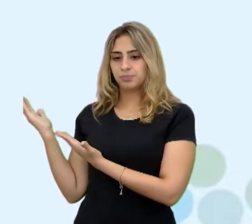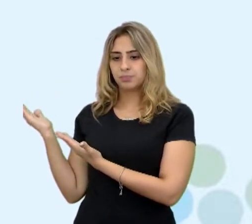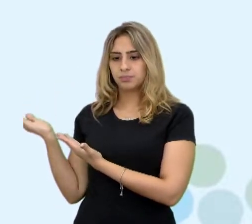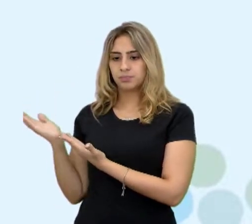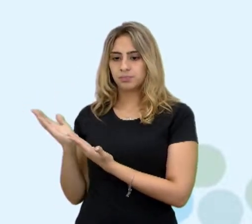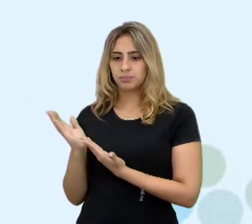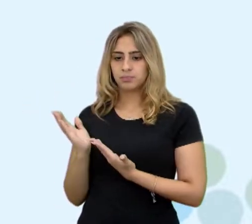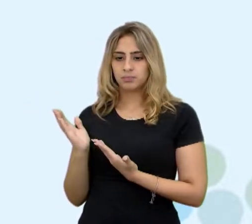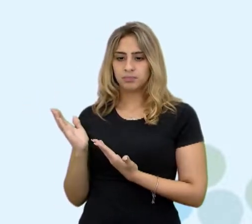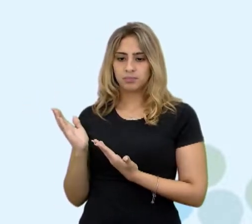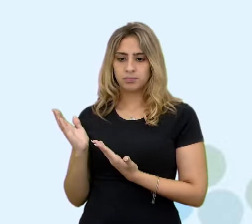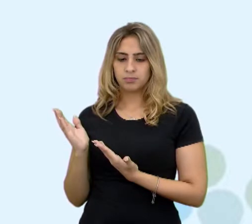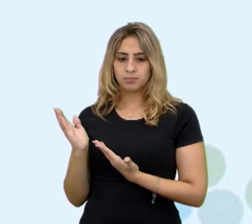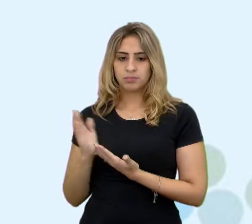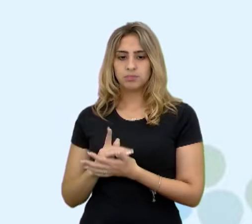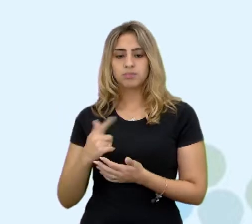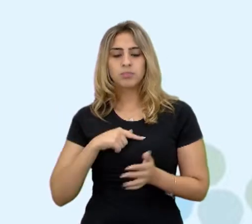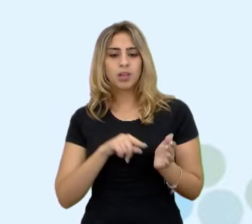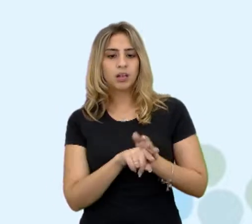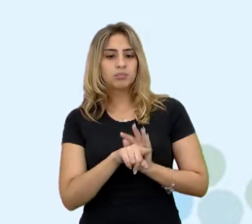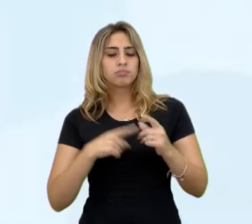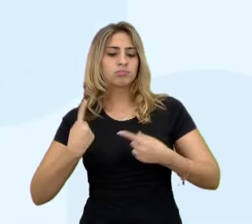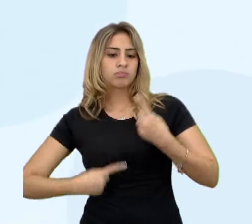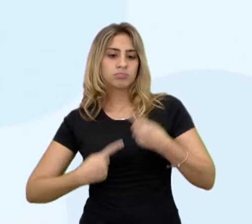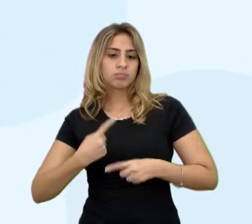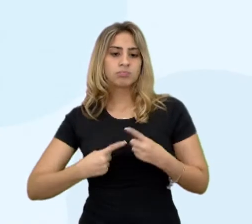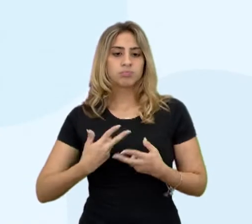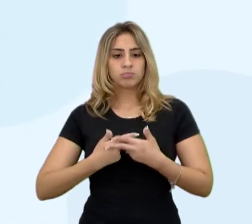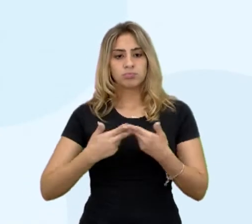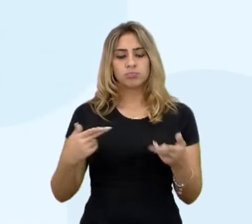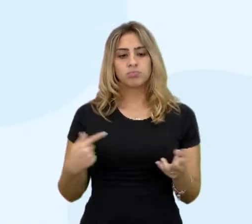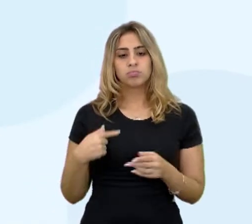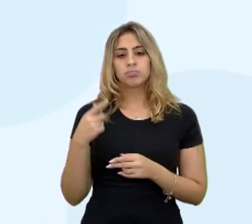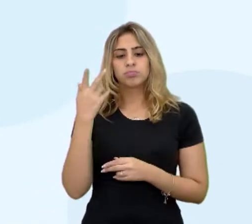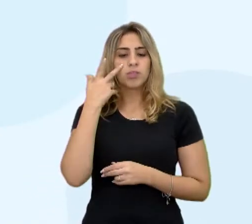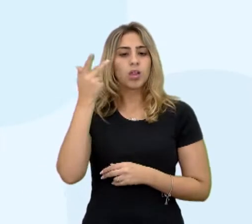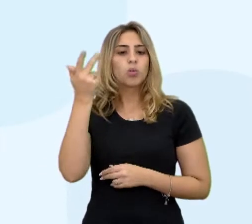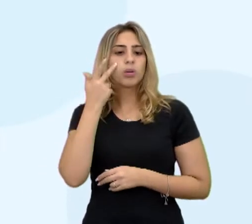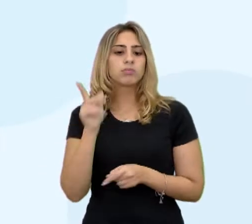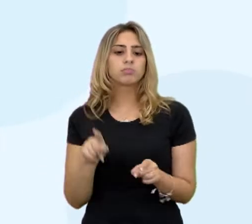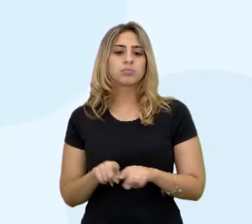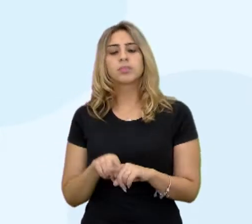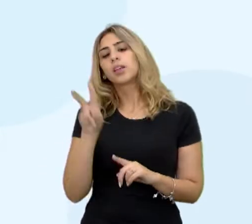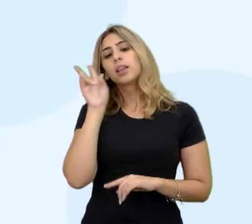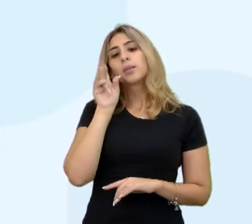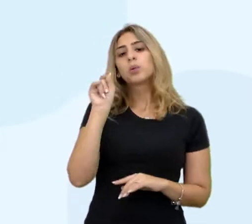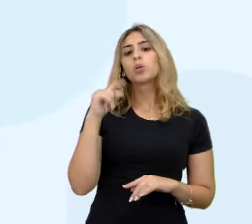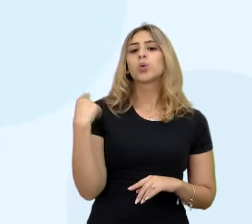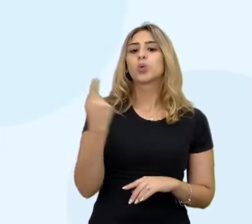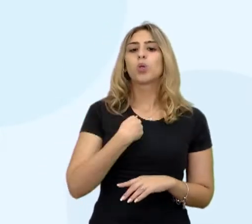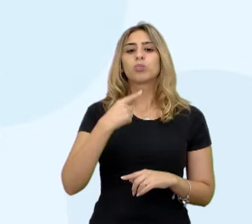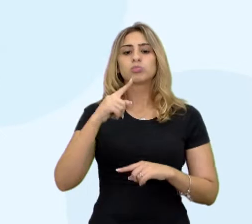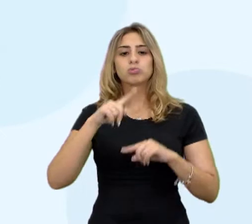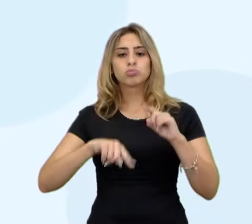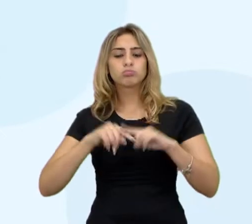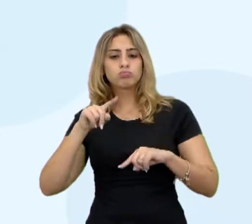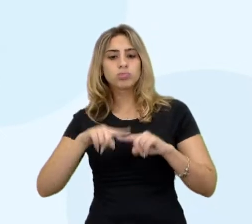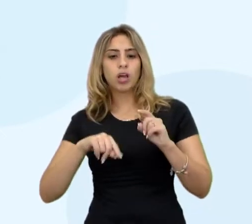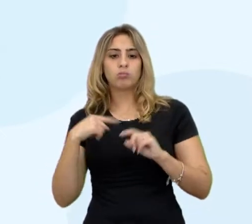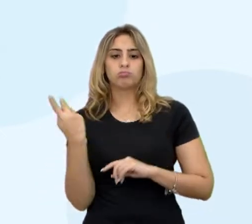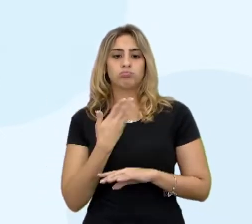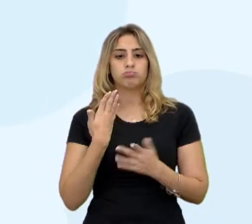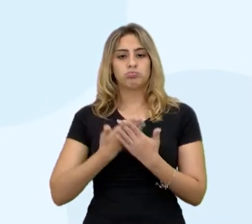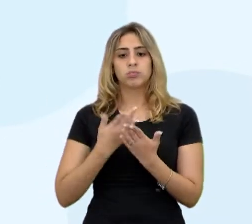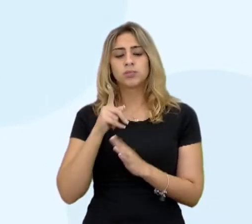relacionados à análise, discussão, levantamento de hipóteses de fenômenos naturais. Lembrando que o nosso objeto de estudo, objeto de conhecimento